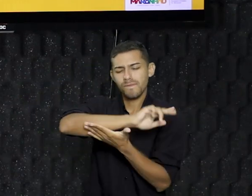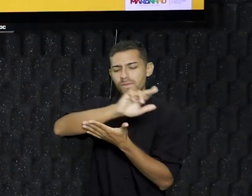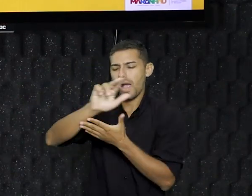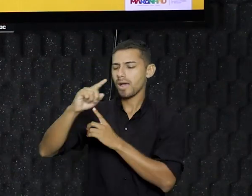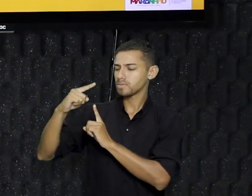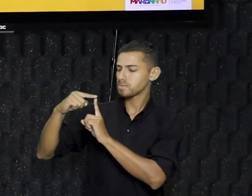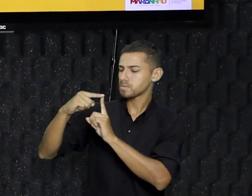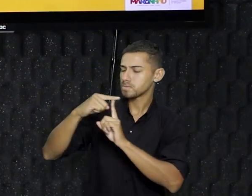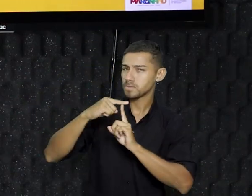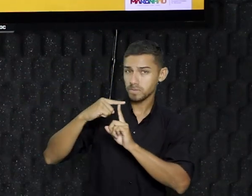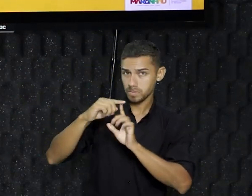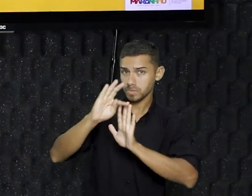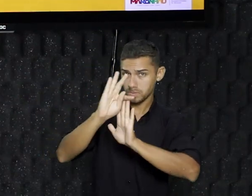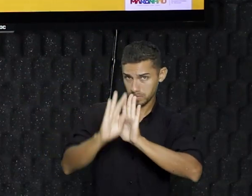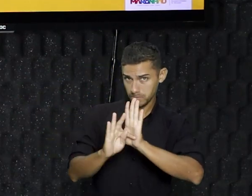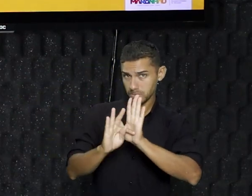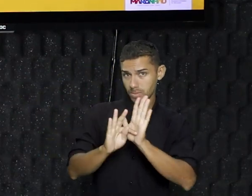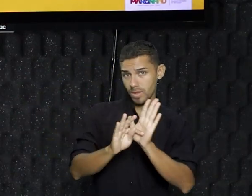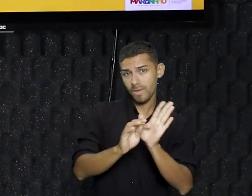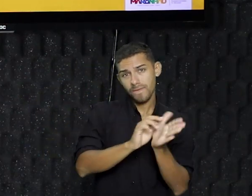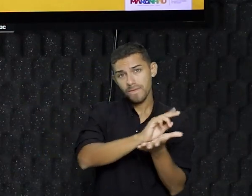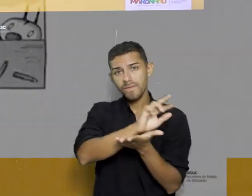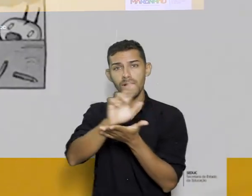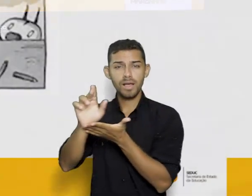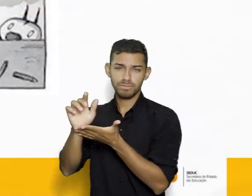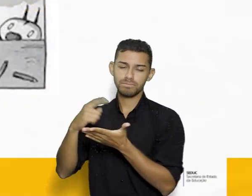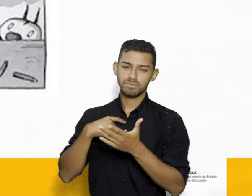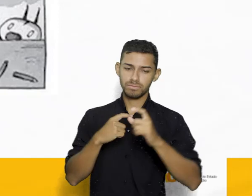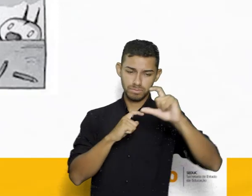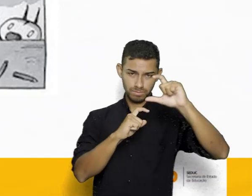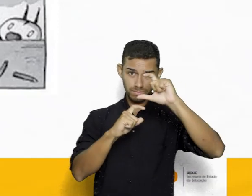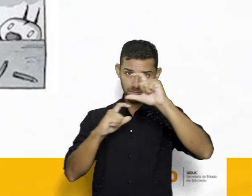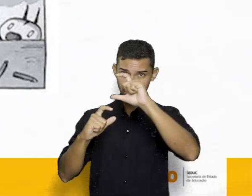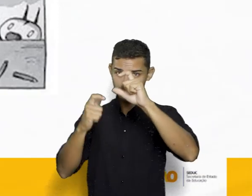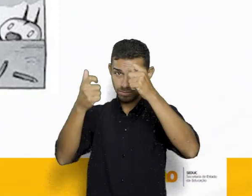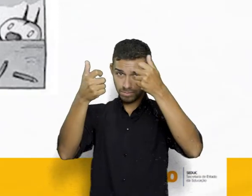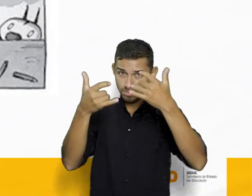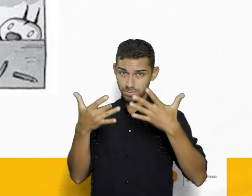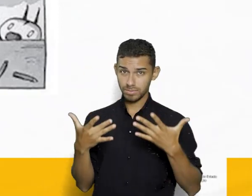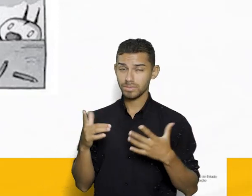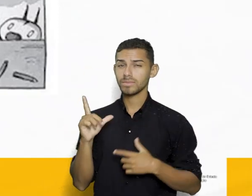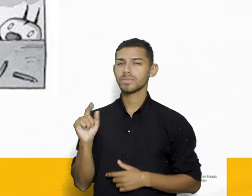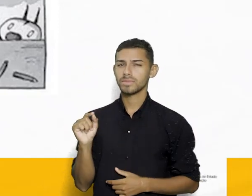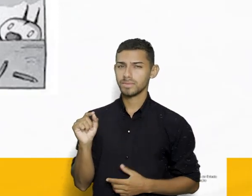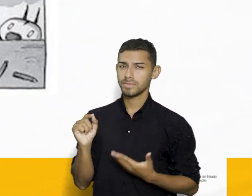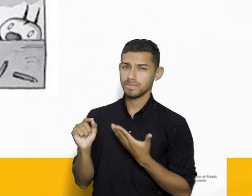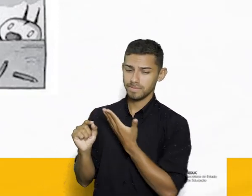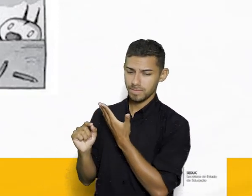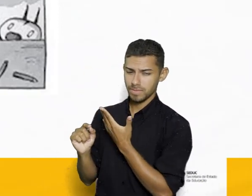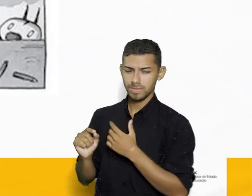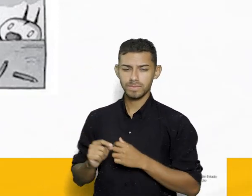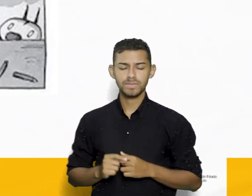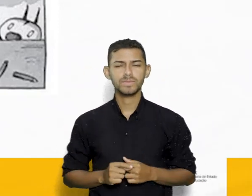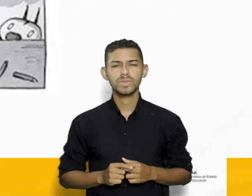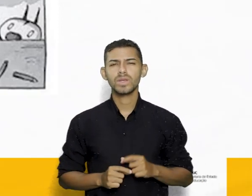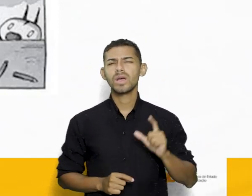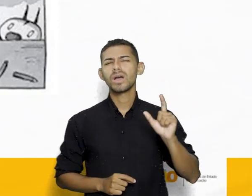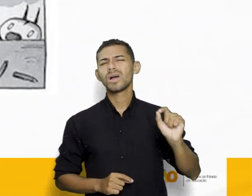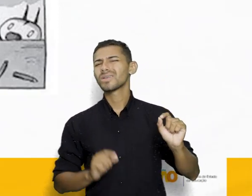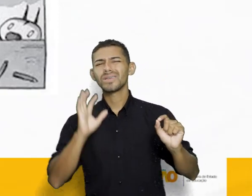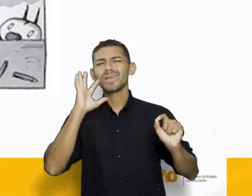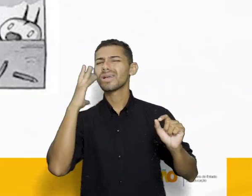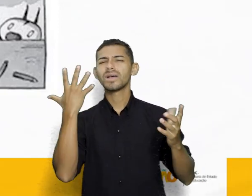de texto Então hoje eu trouxe para vocês uma tirinha que diz o seguinte que acesses um retrato